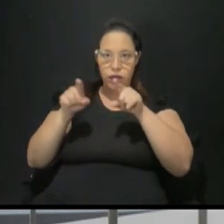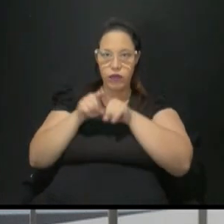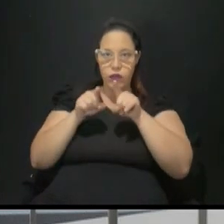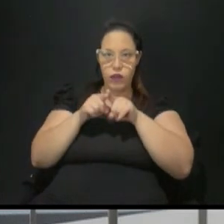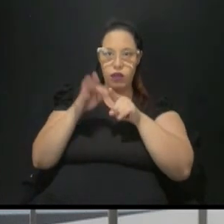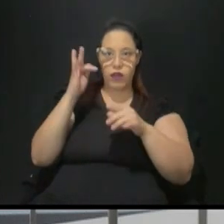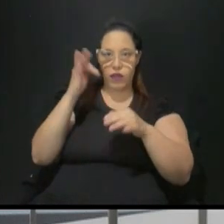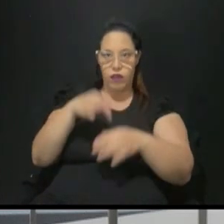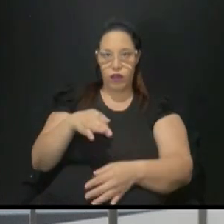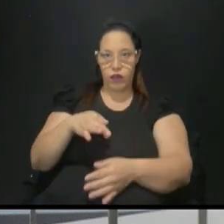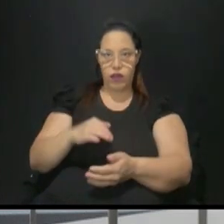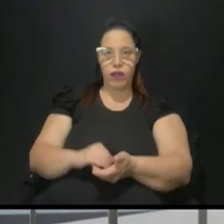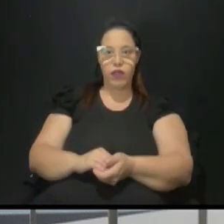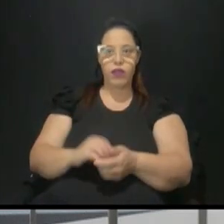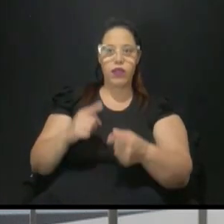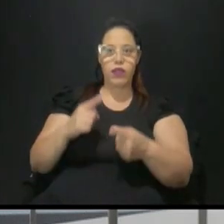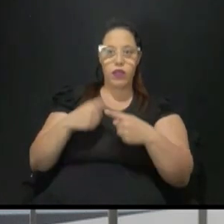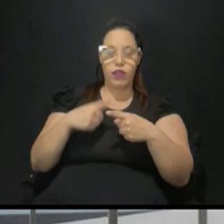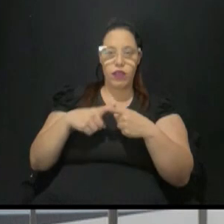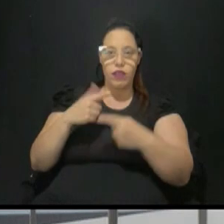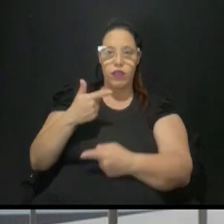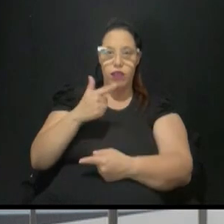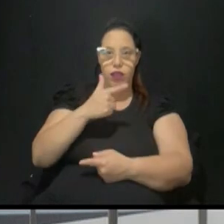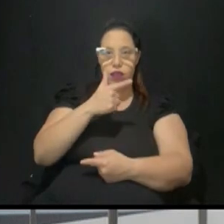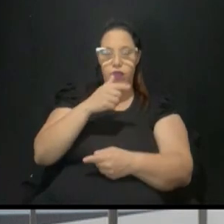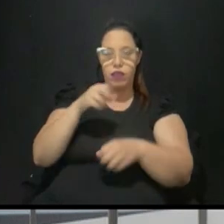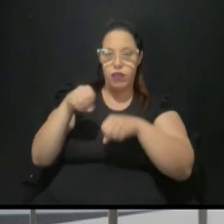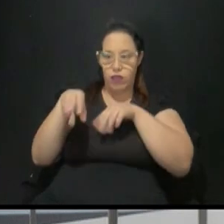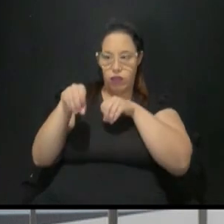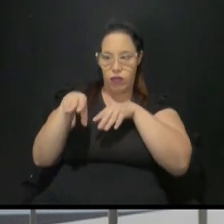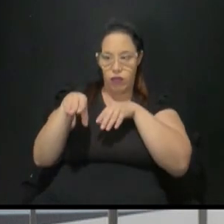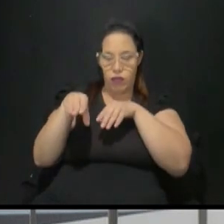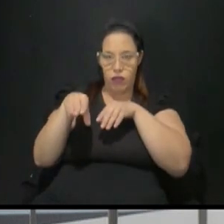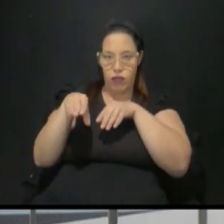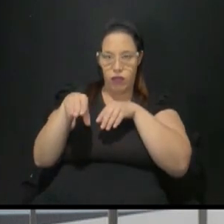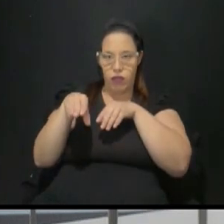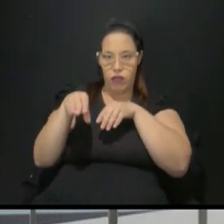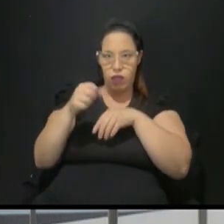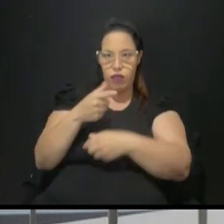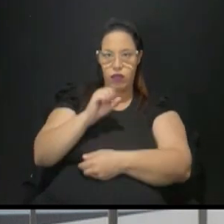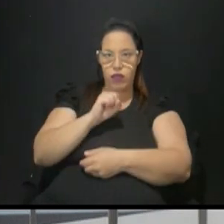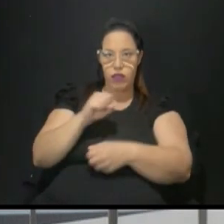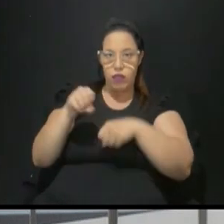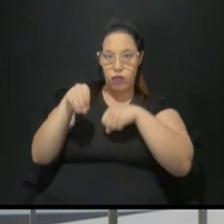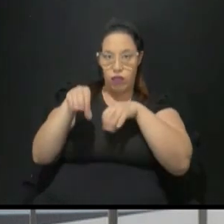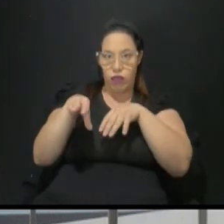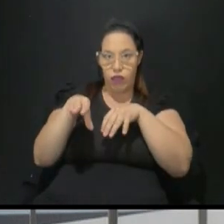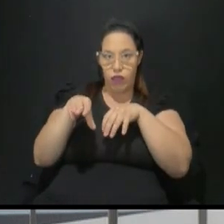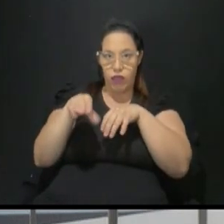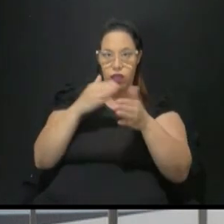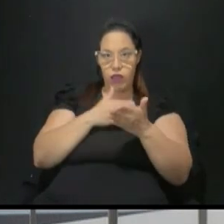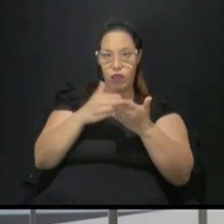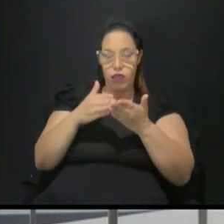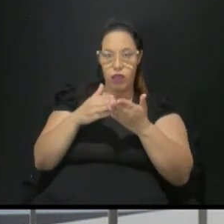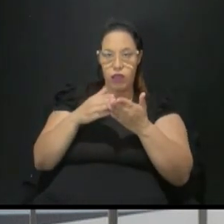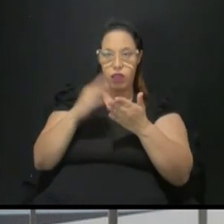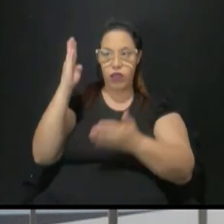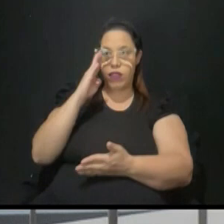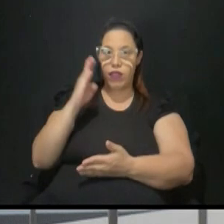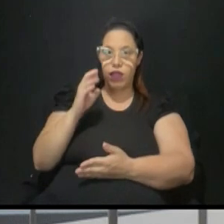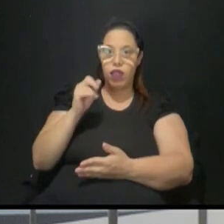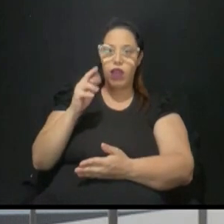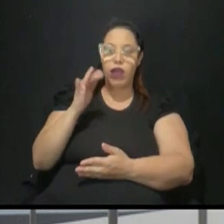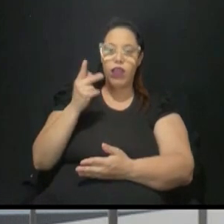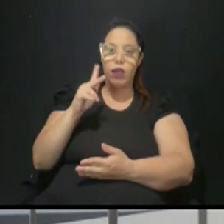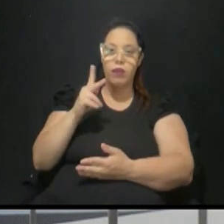porque dia 22 de setembro ao dia 28 de setembro começa o Brasileiro de Rugby em cadeiras de rodas em